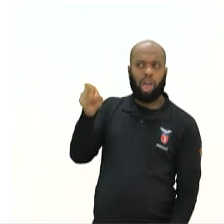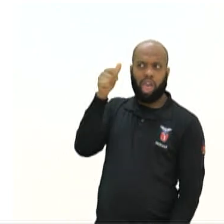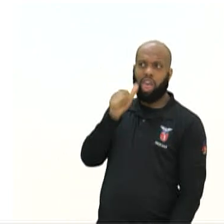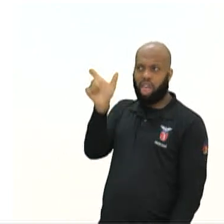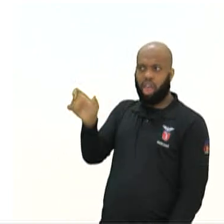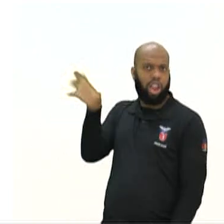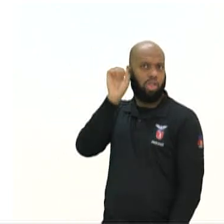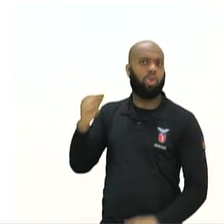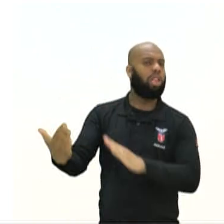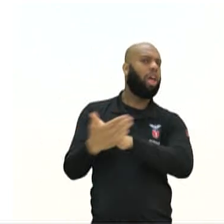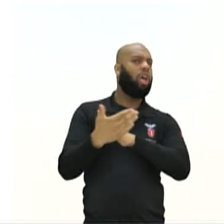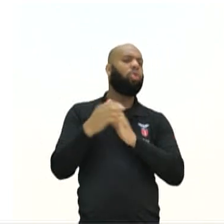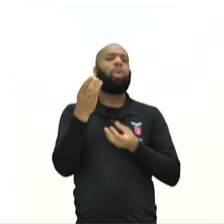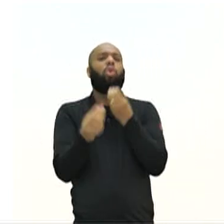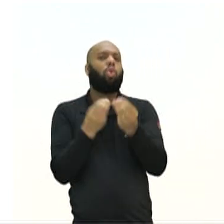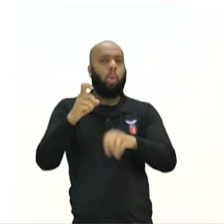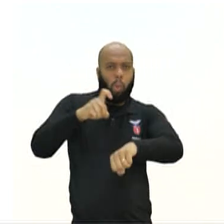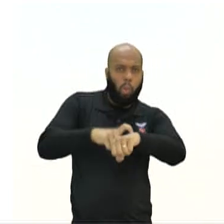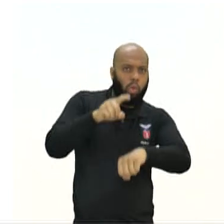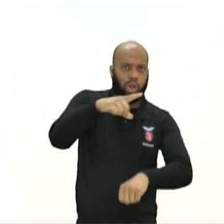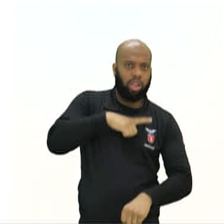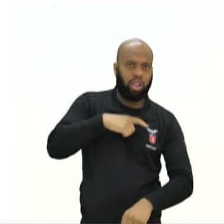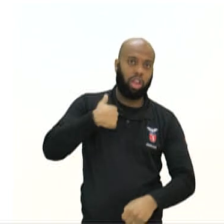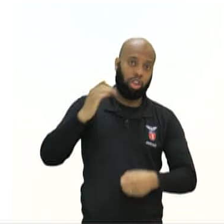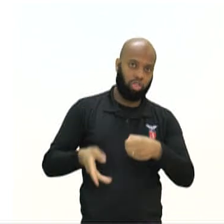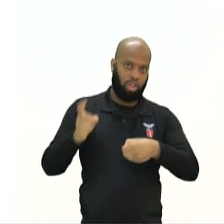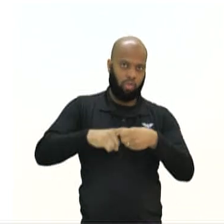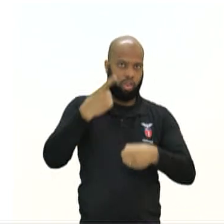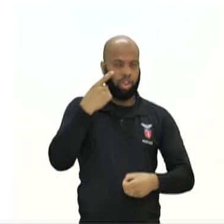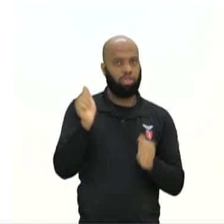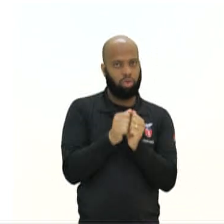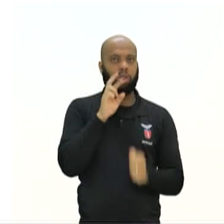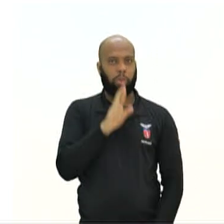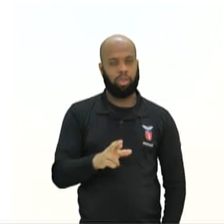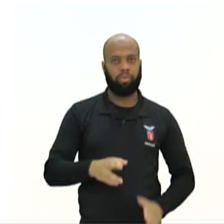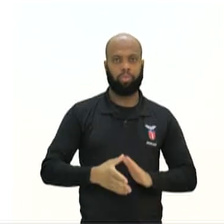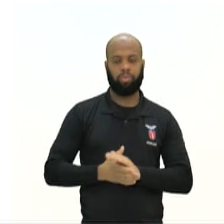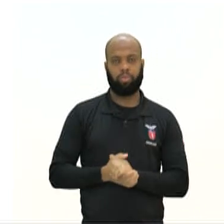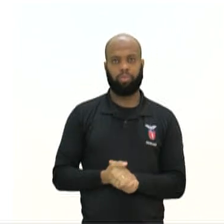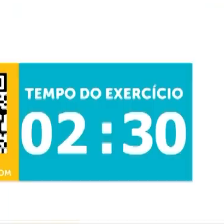escuta ajudam ela? Eu vou dar um tempinho, daí eu já volto para a gente poder conferir.